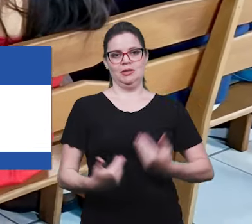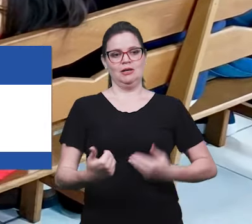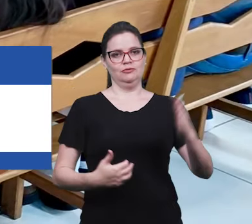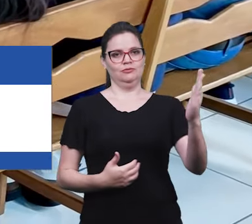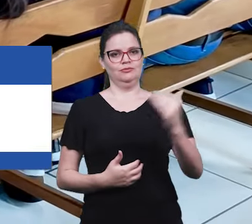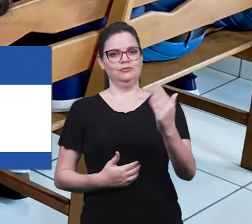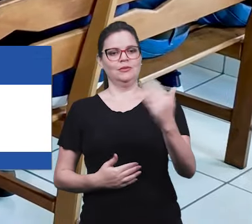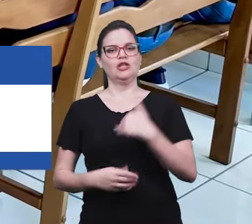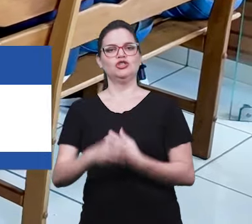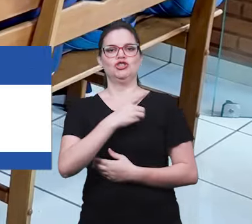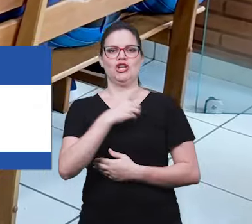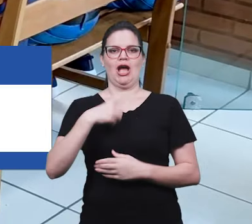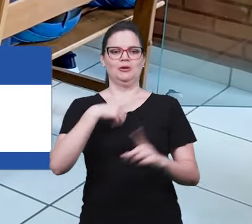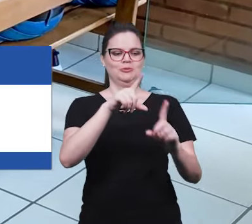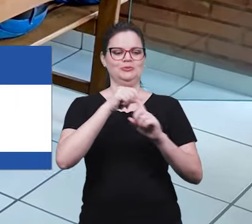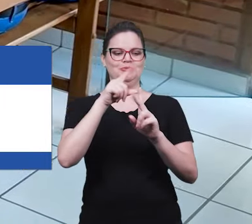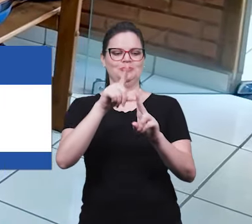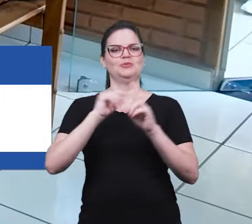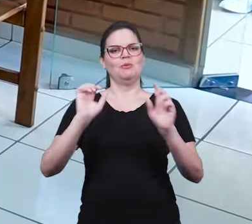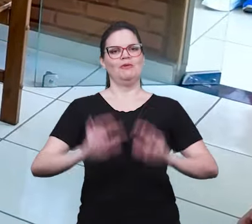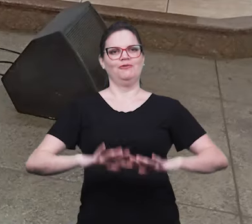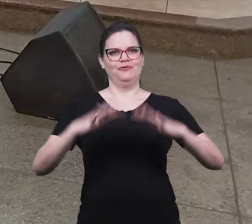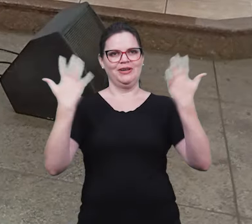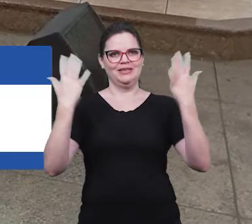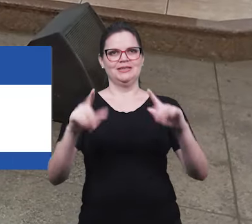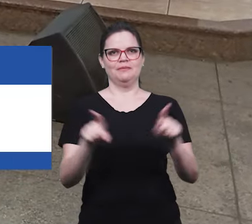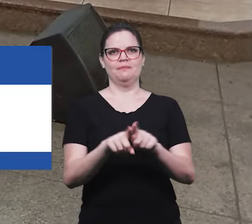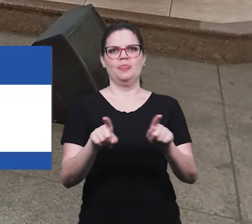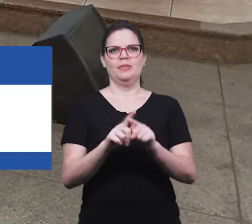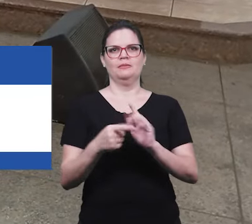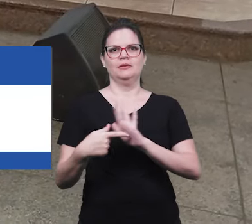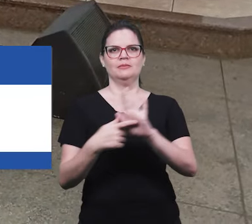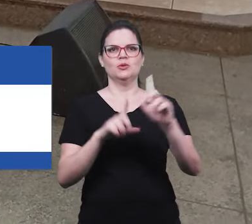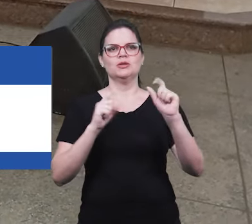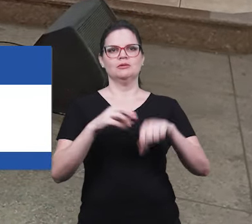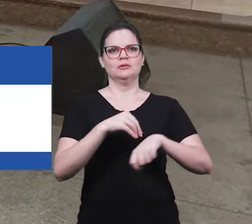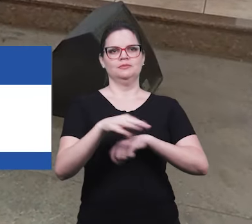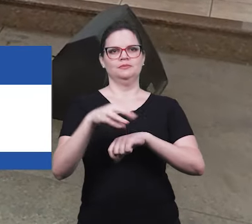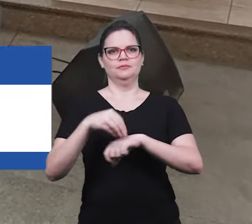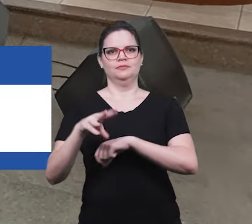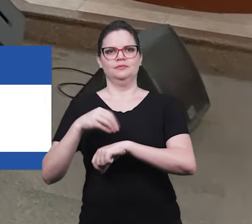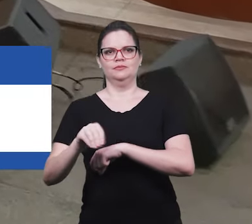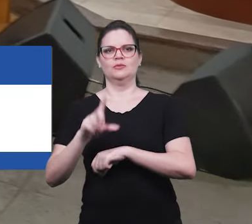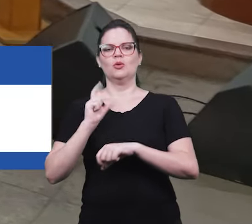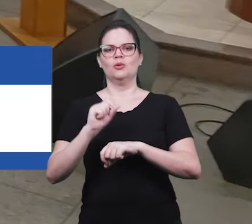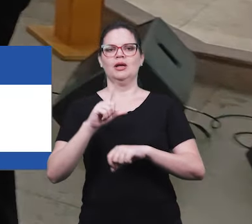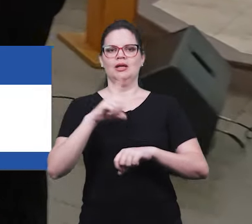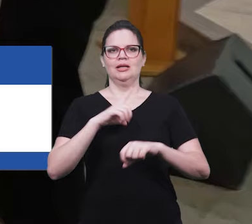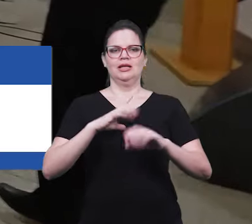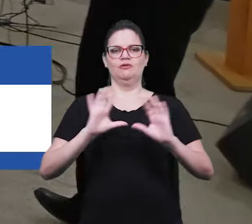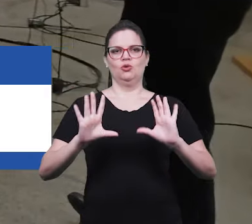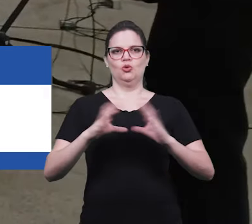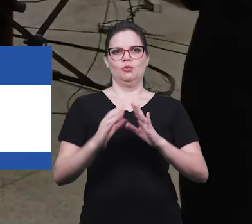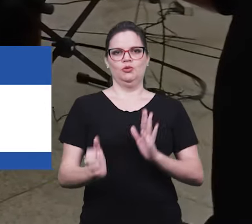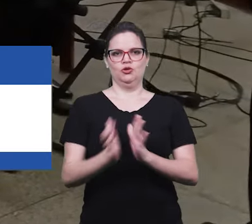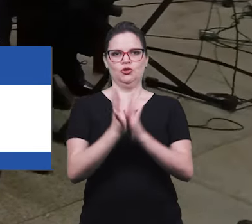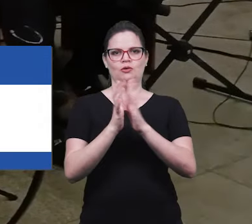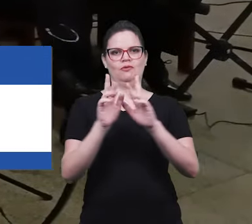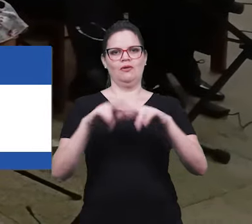para o trabalho de diaconato uma grande festa ainda queremos compartilhar com os irmãos o encontro com todos os grupos de